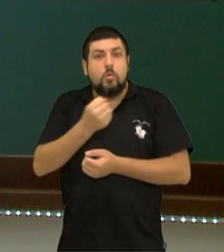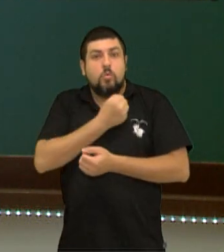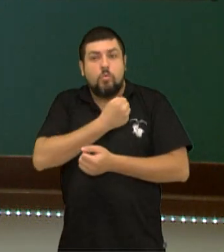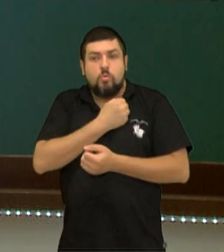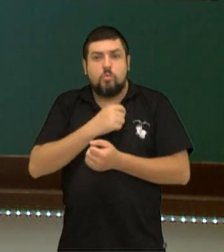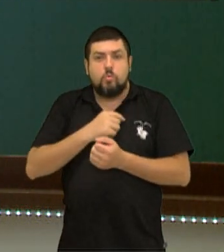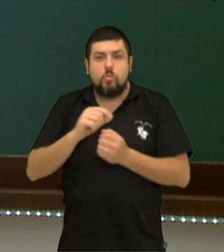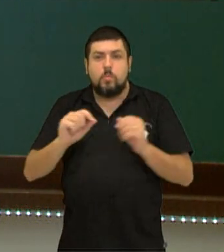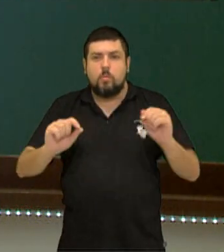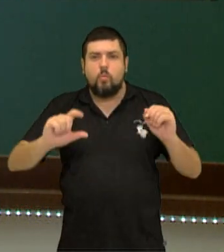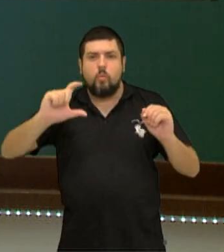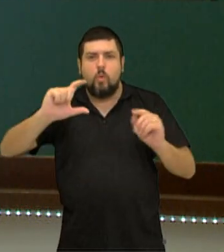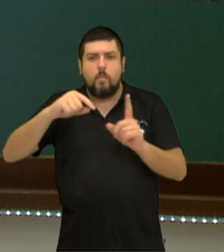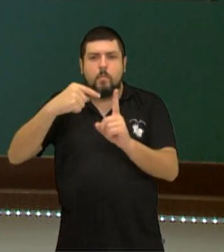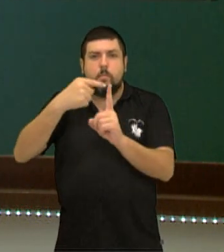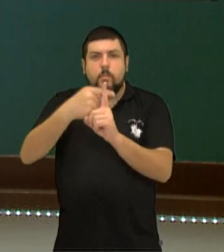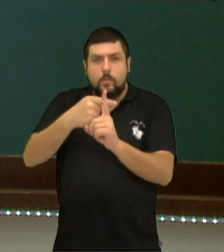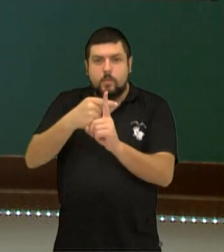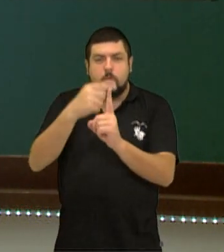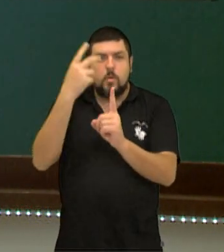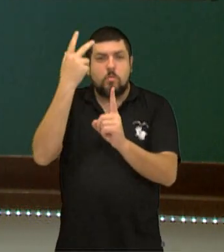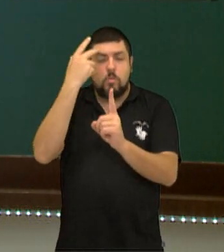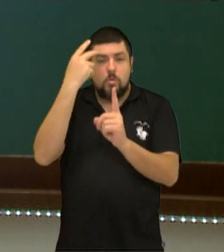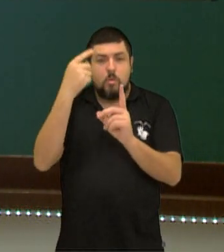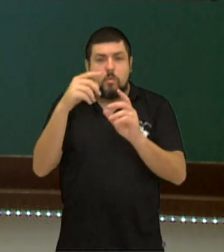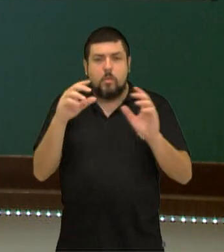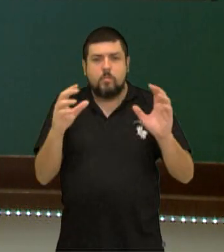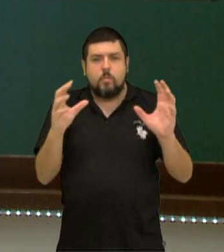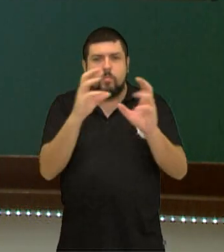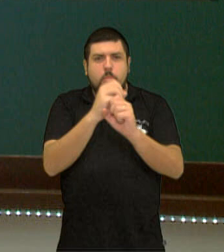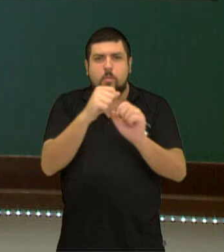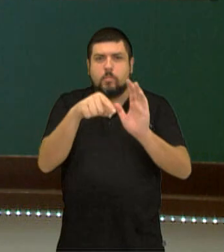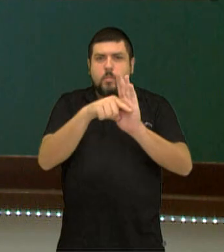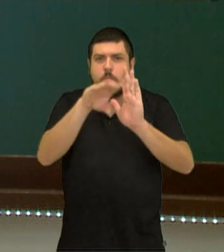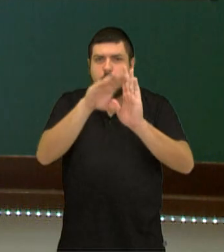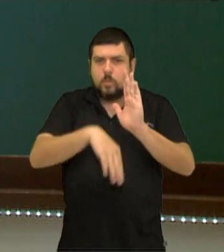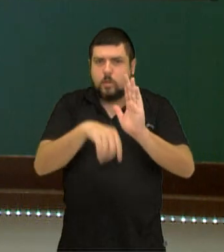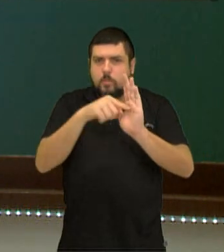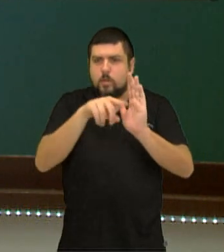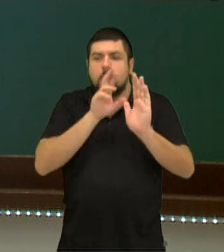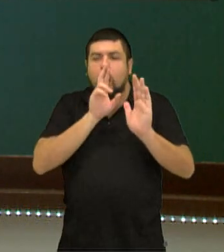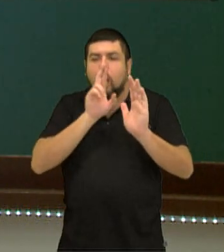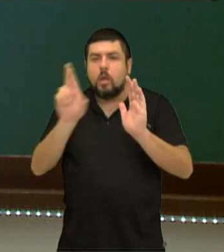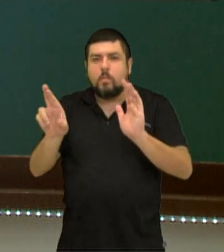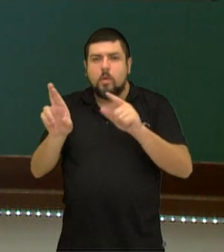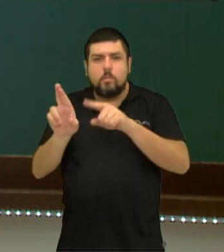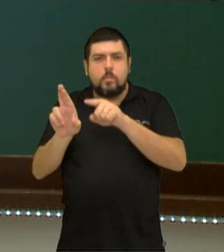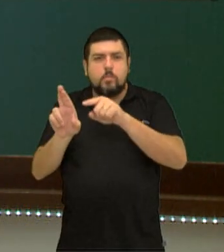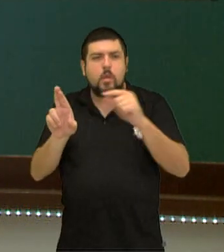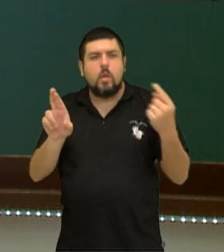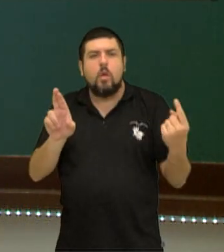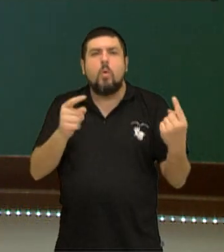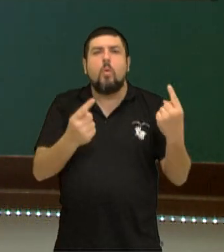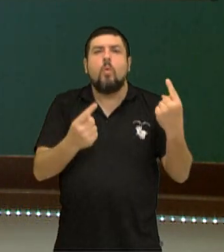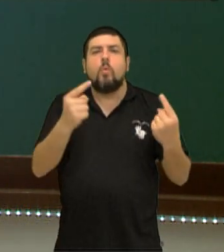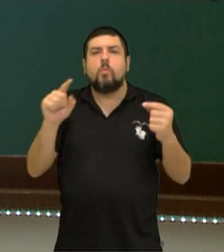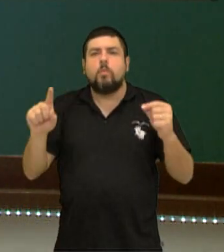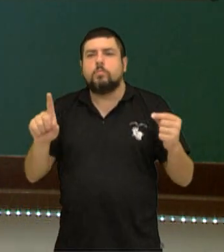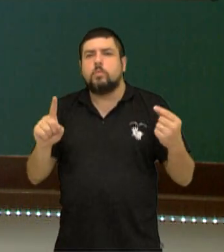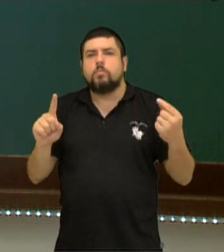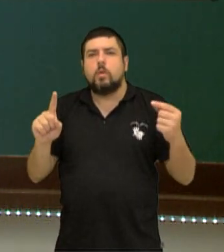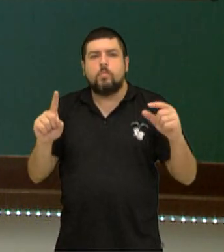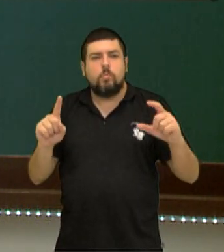eu faço a subtração normal e o resultado vai ser positivo também, porque o maior